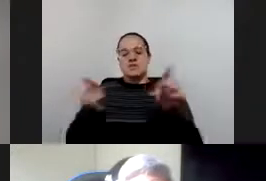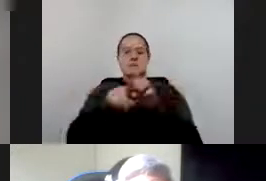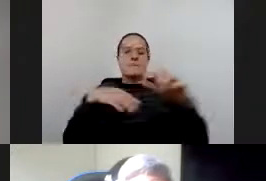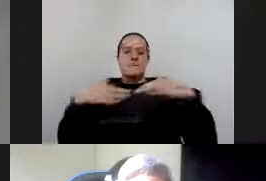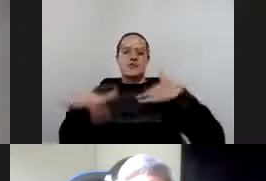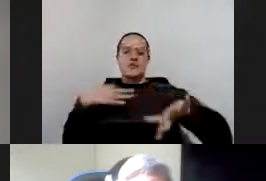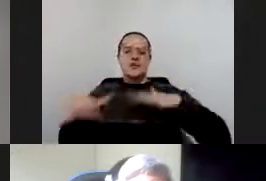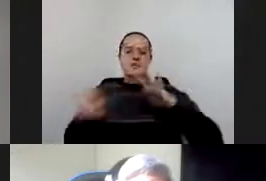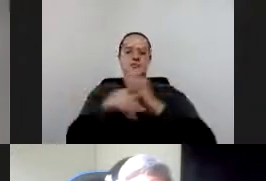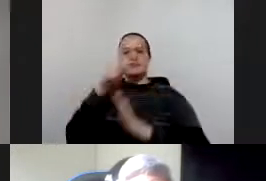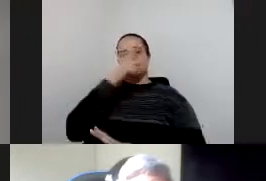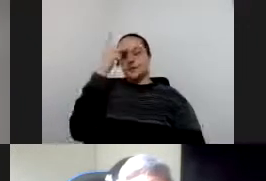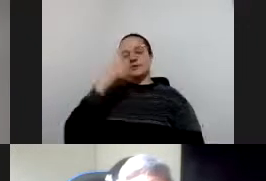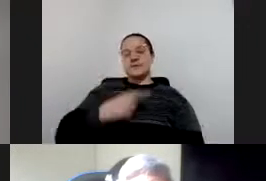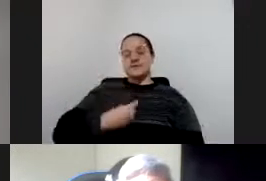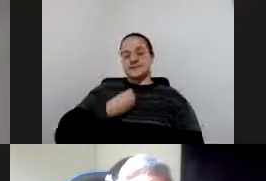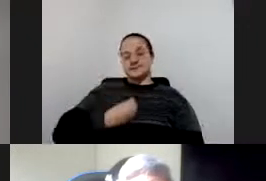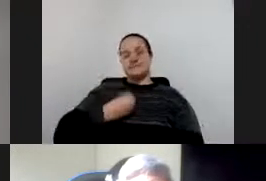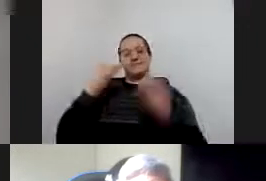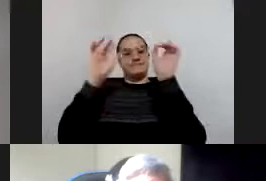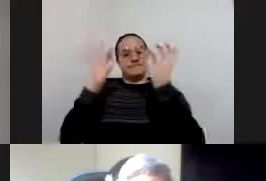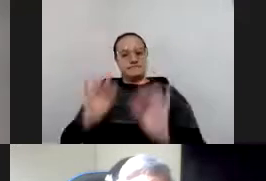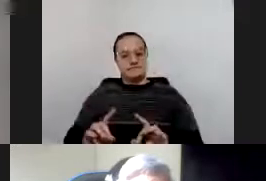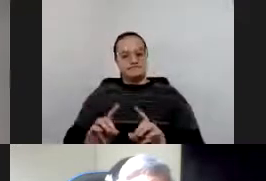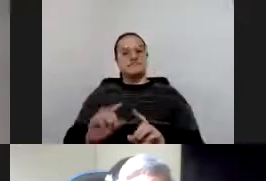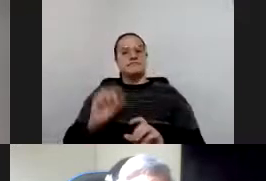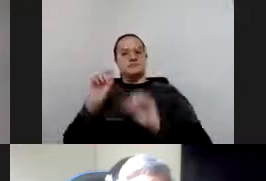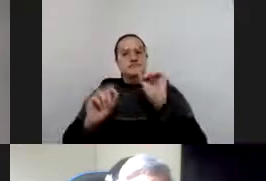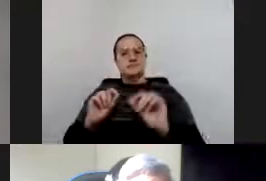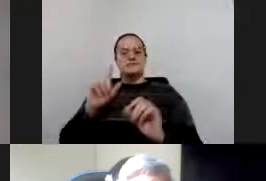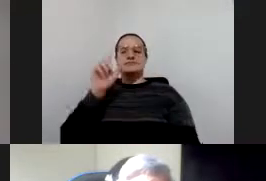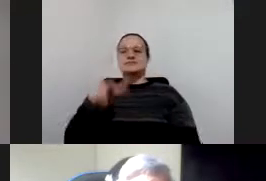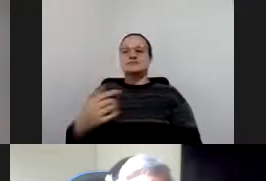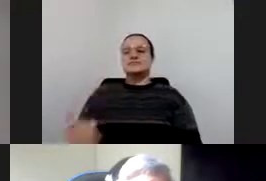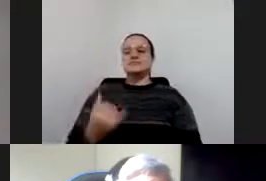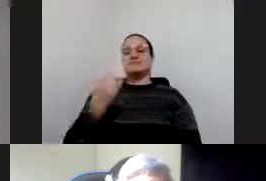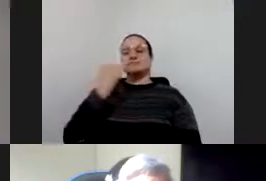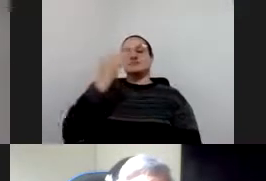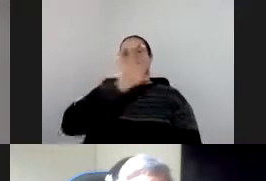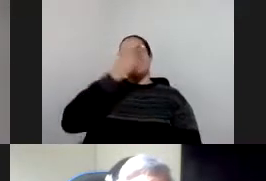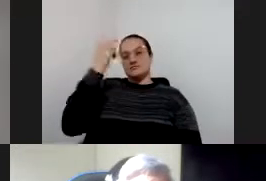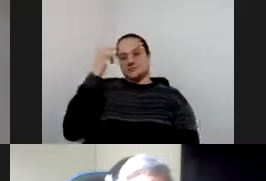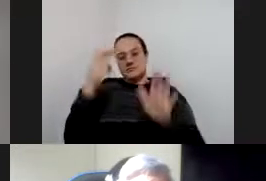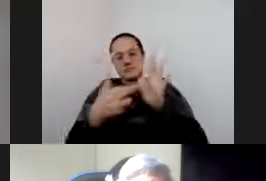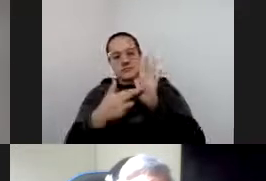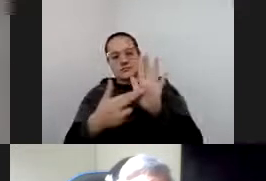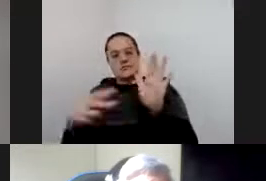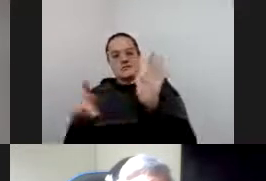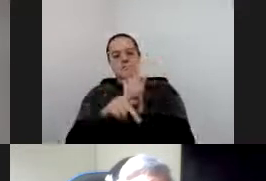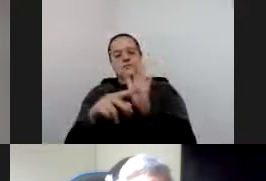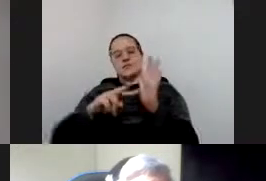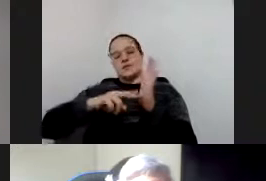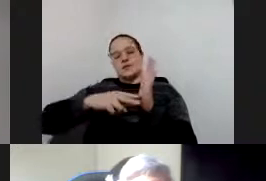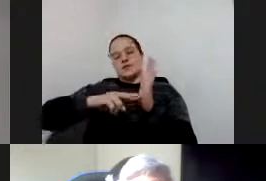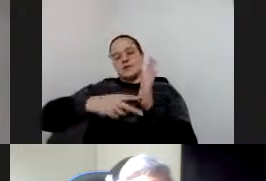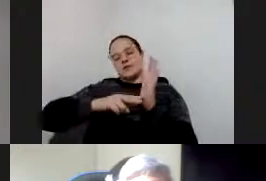deficiência, nós gostaríamos de ter, e achamos fundamental, a participação de um representante do movimento sindical. Aliás,